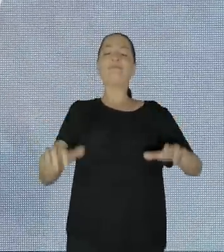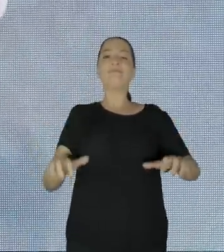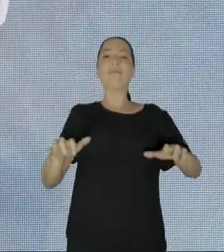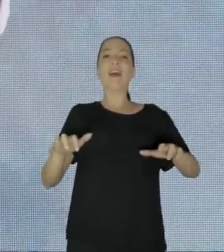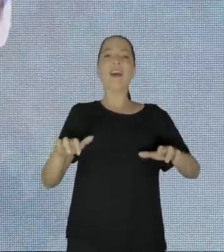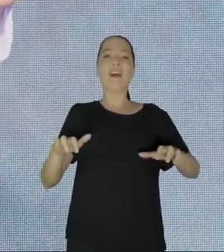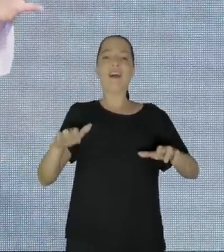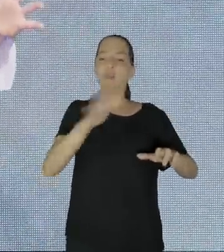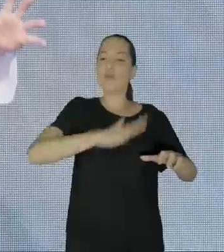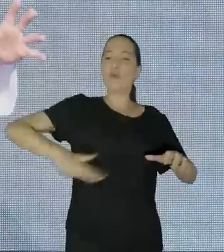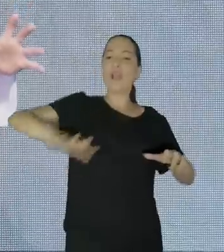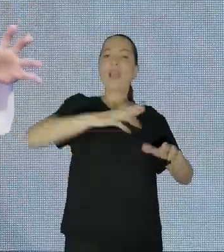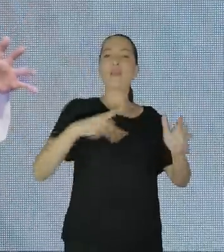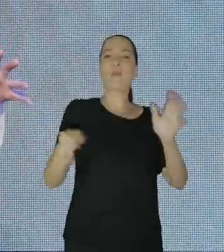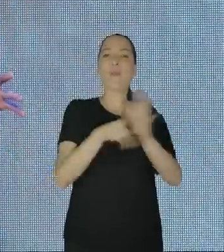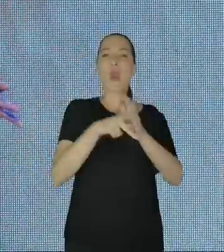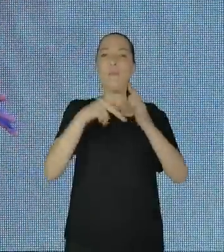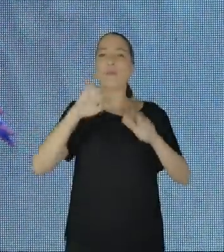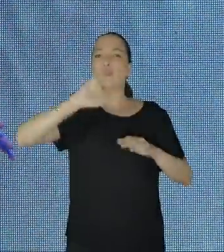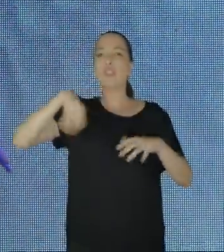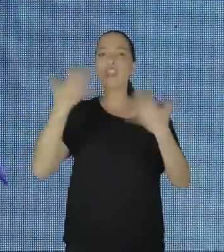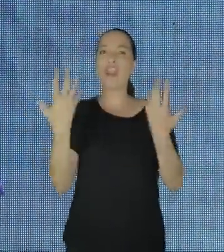não terás fim.